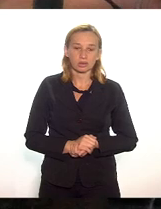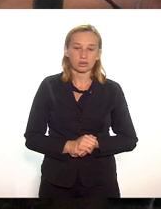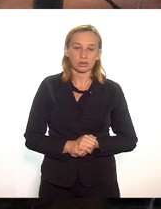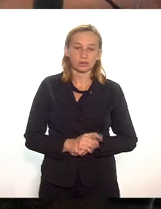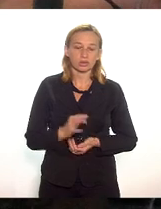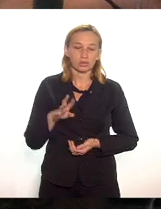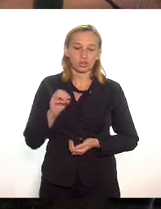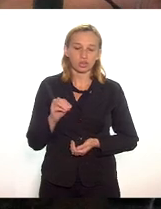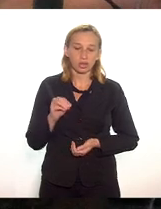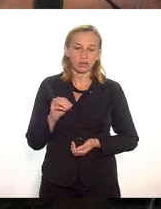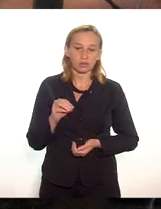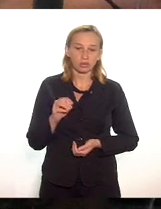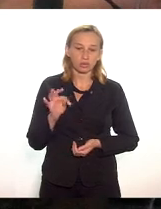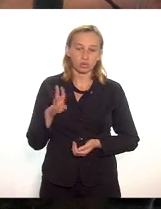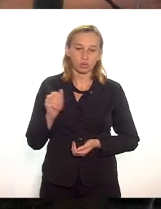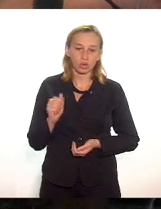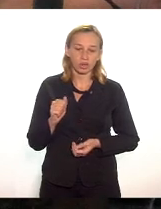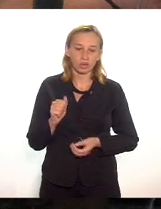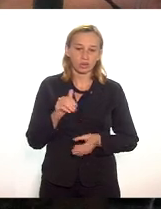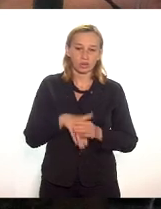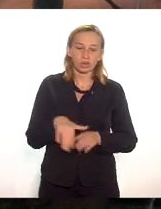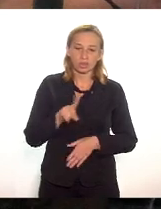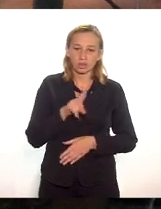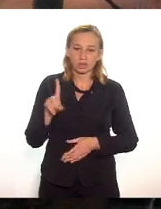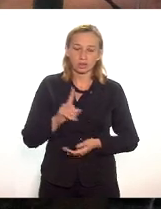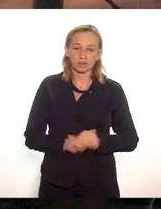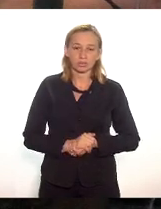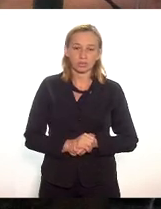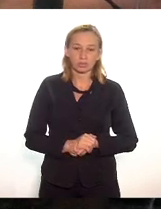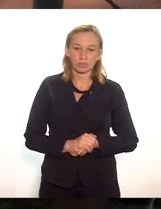Gustavo Tutuca, não.